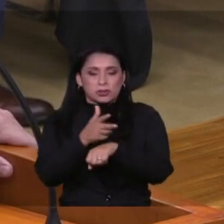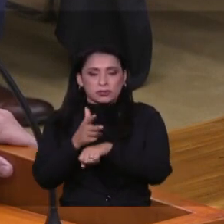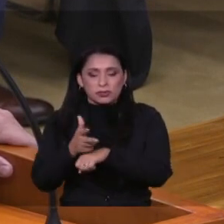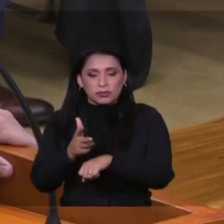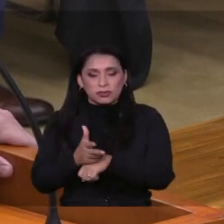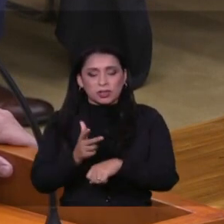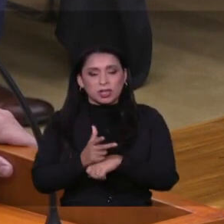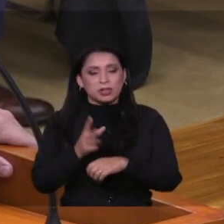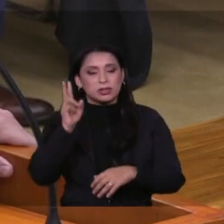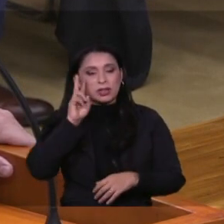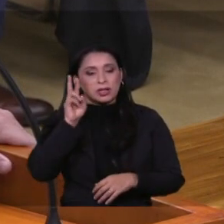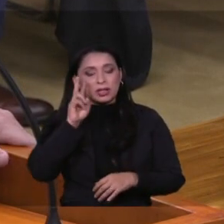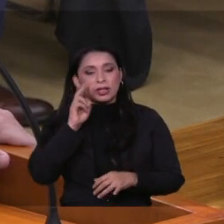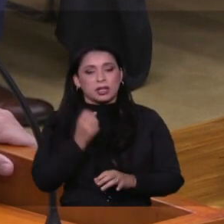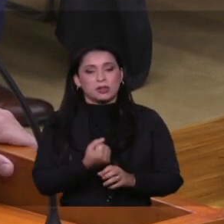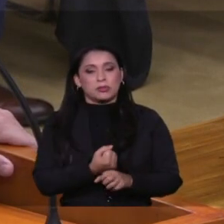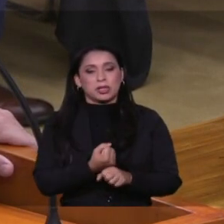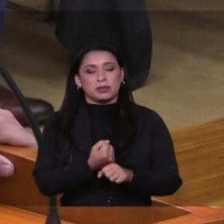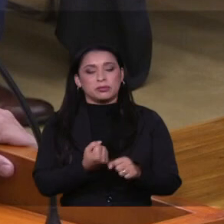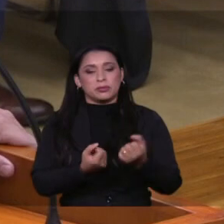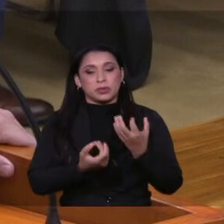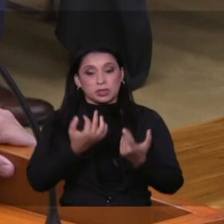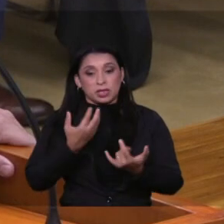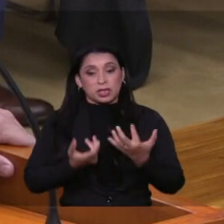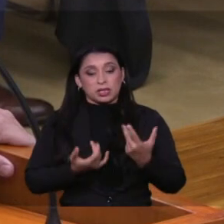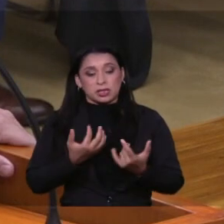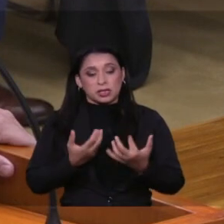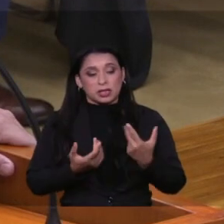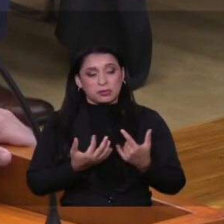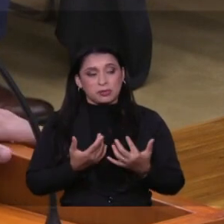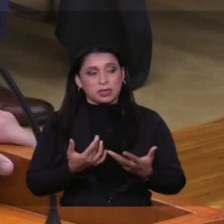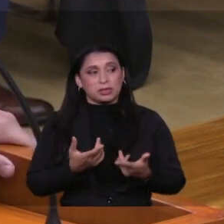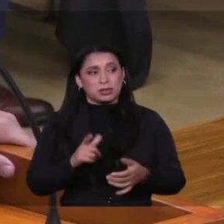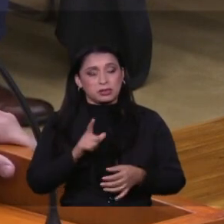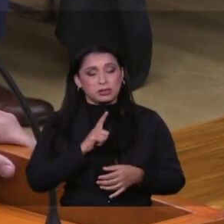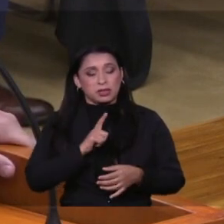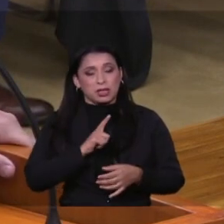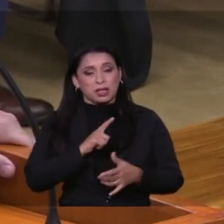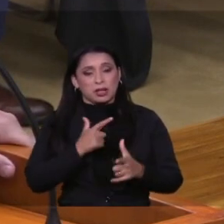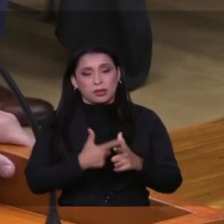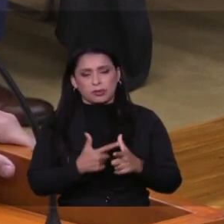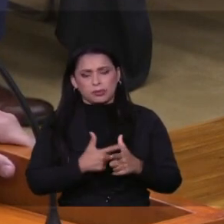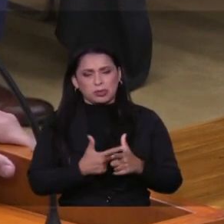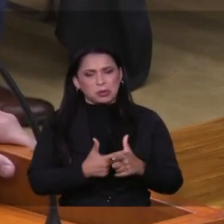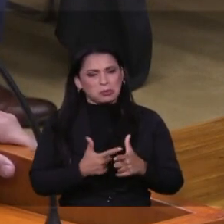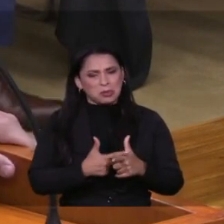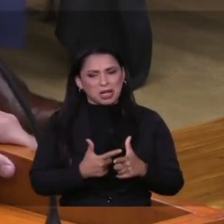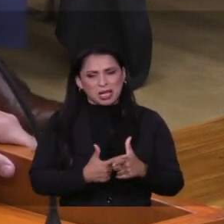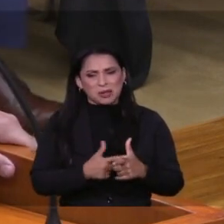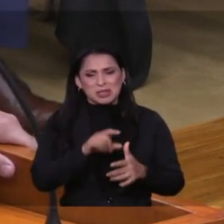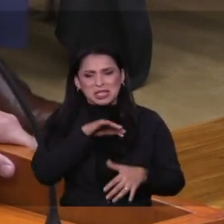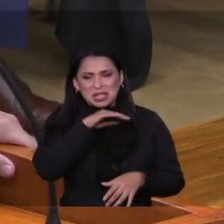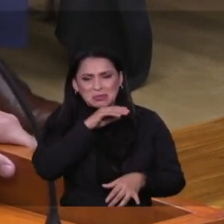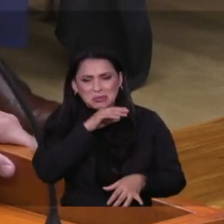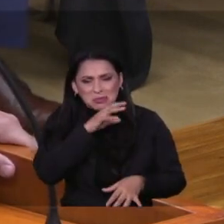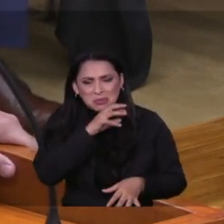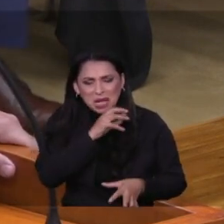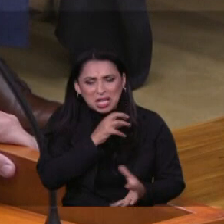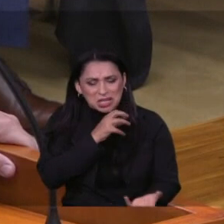contexto dessas queimadas, que eram extremamente aterrorizadores para todos. Animais